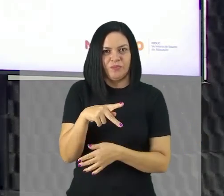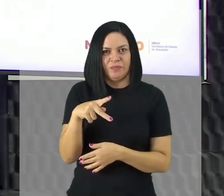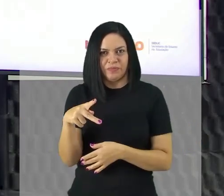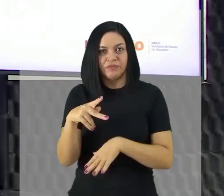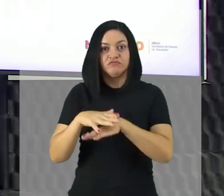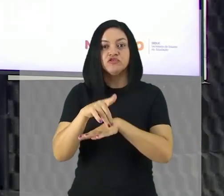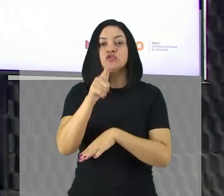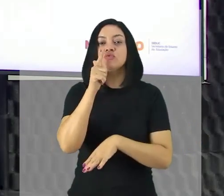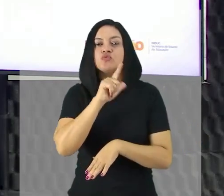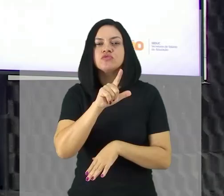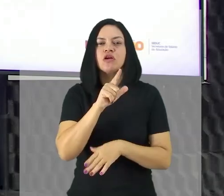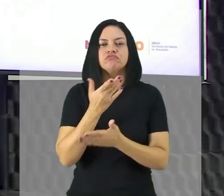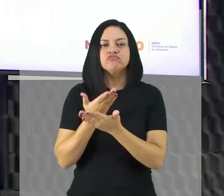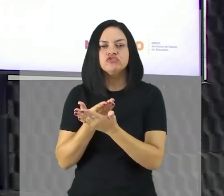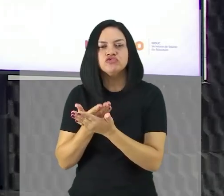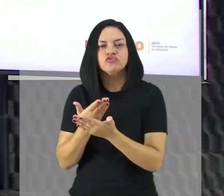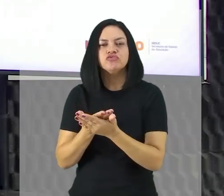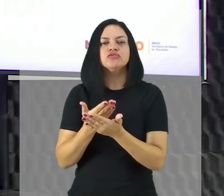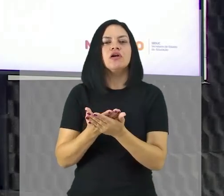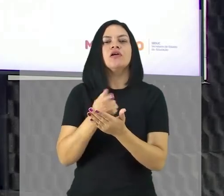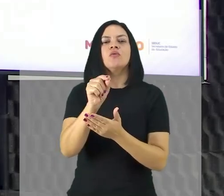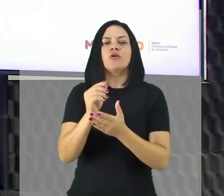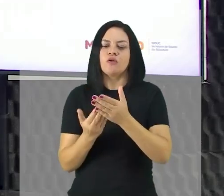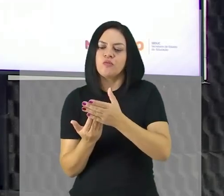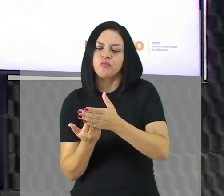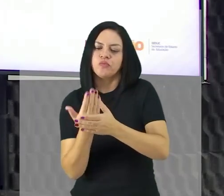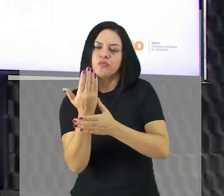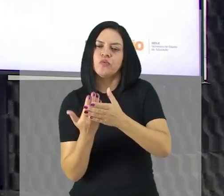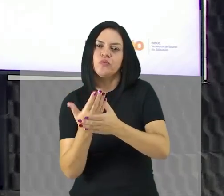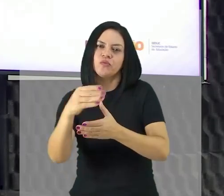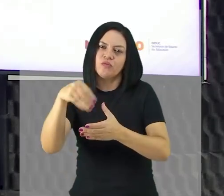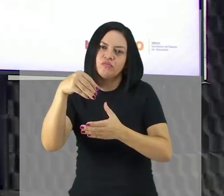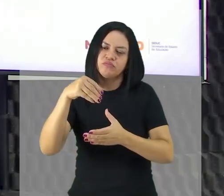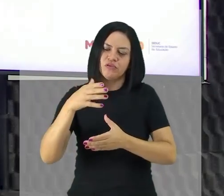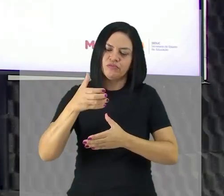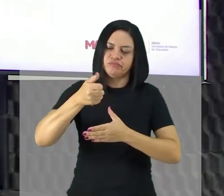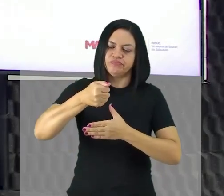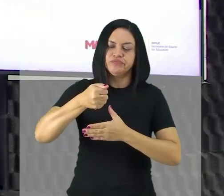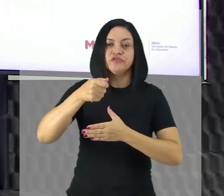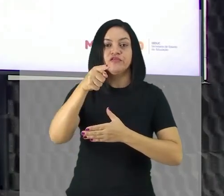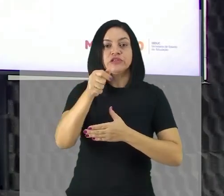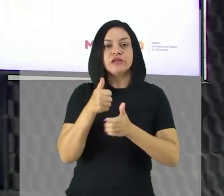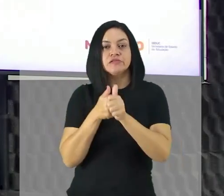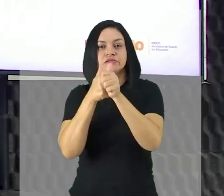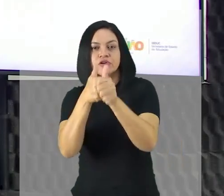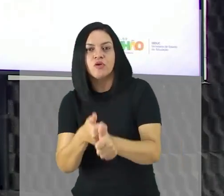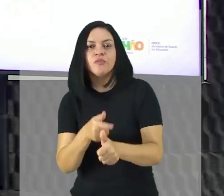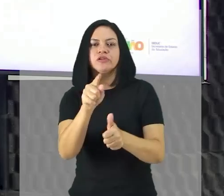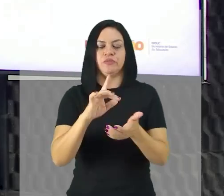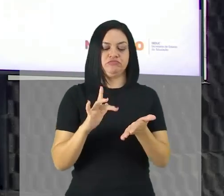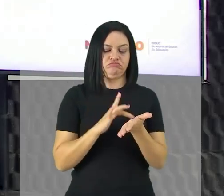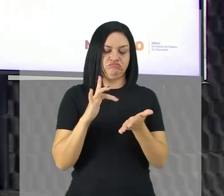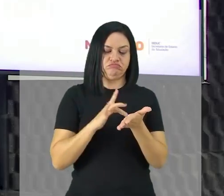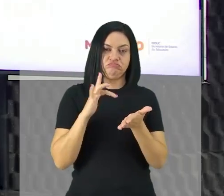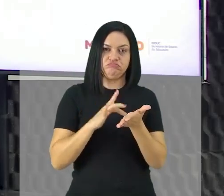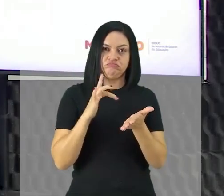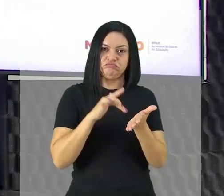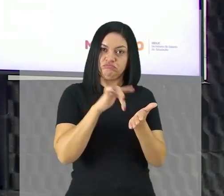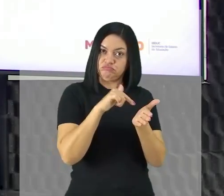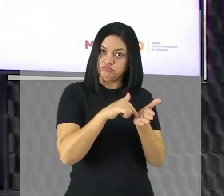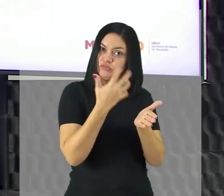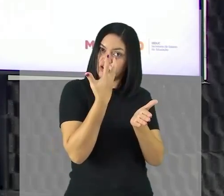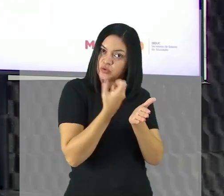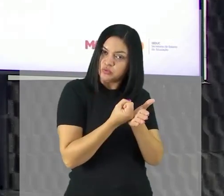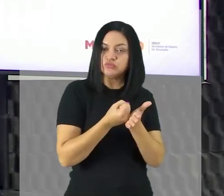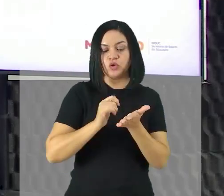pode estudar separado, imprime as folhinhas se você quiser. Se você quiser acompanhar com seu tablet, você pode. Então assiste aqui o